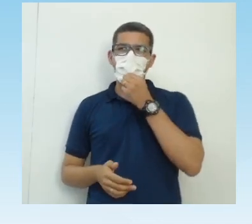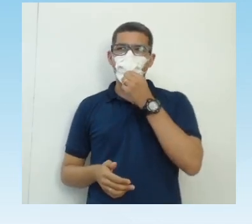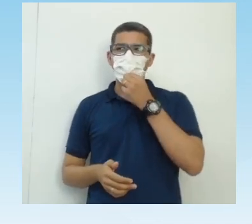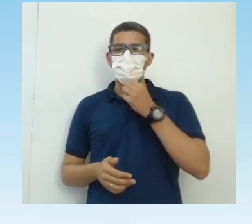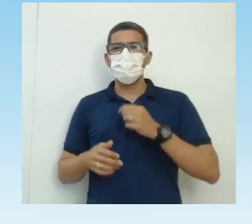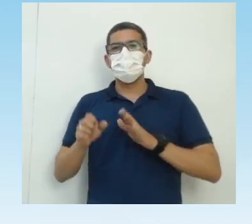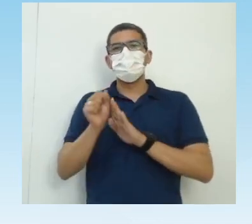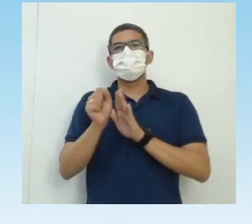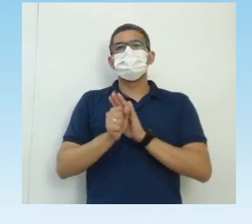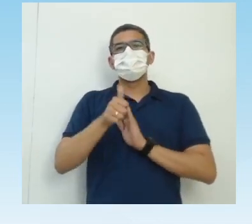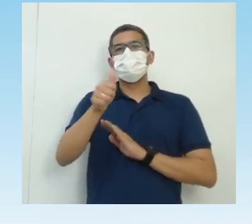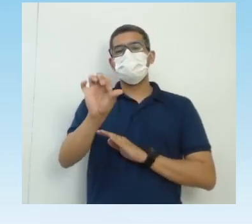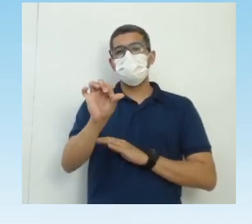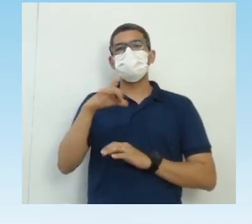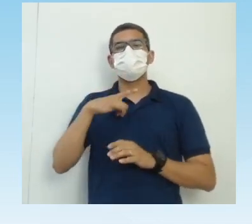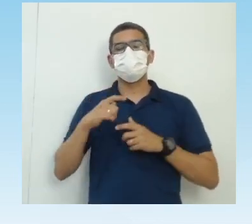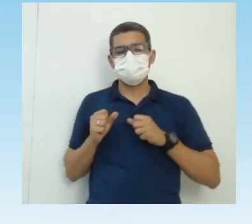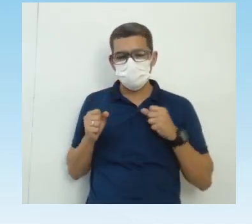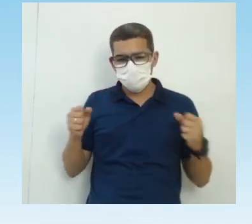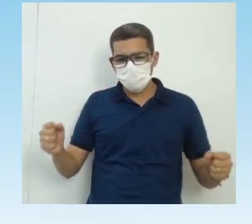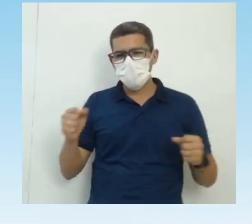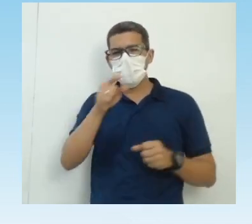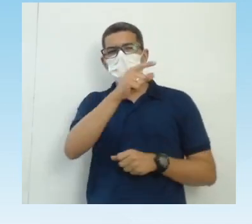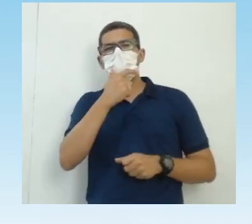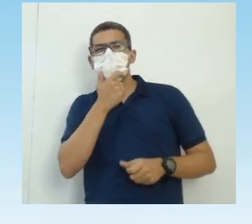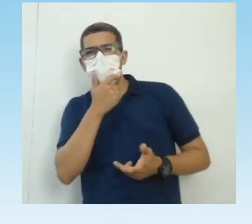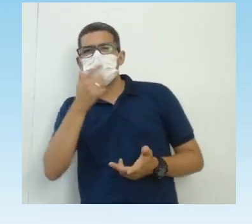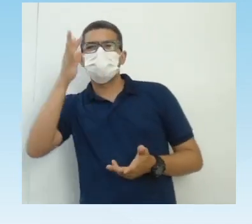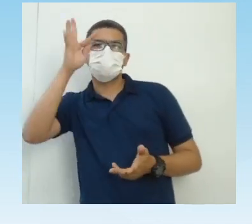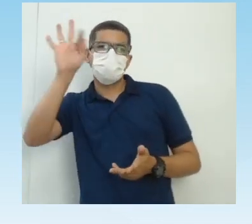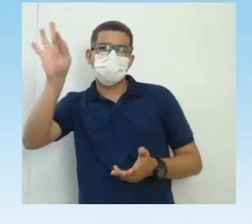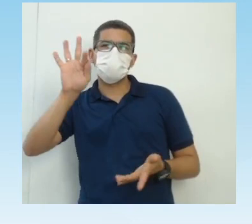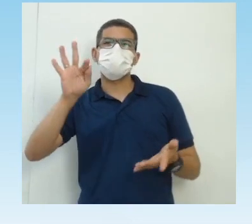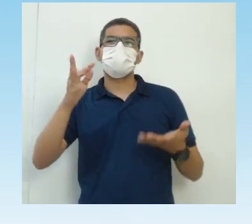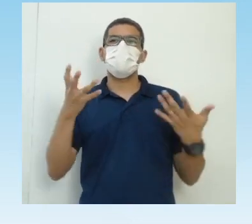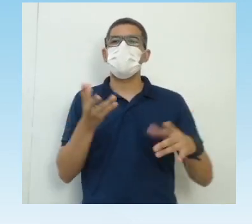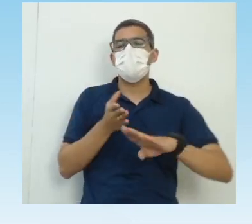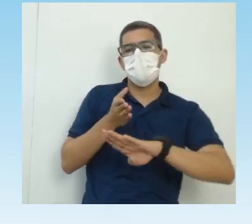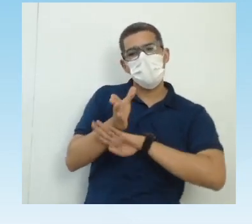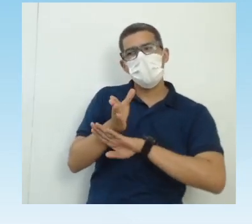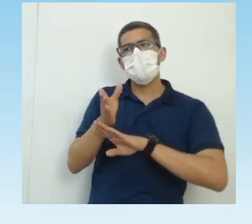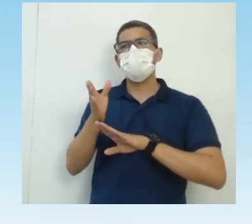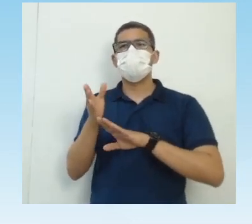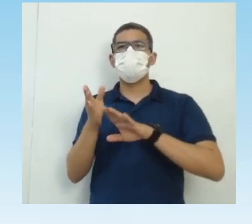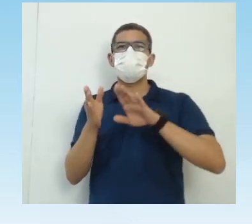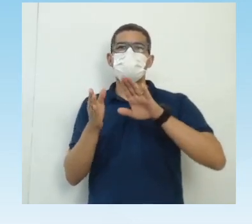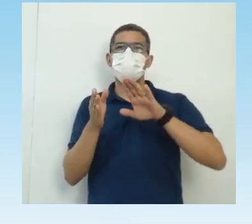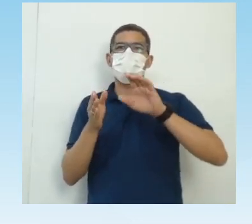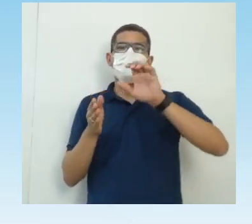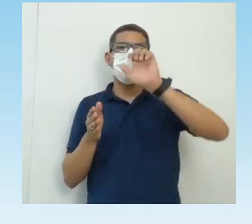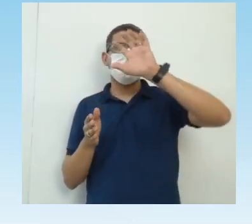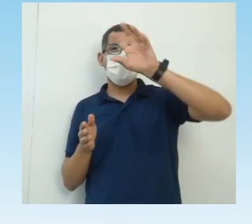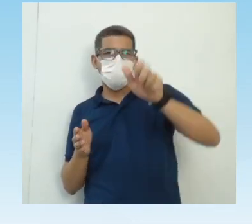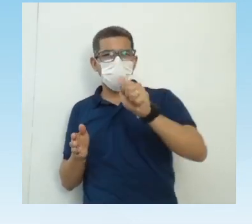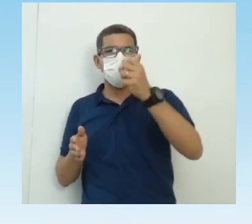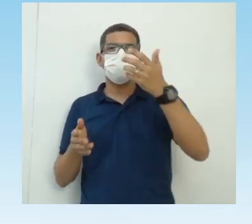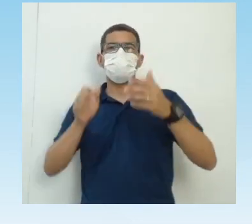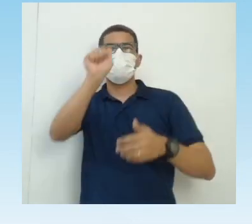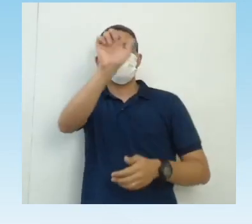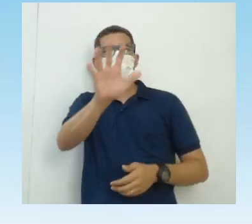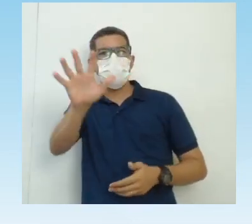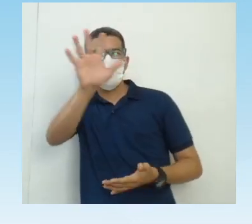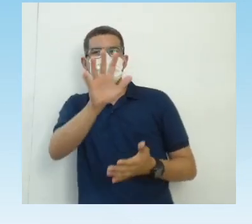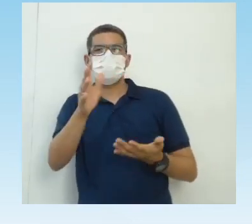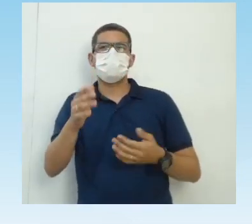uma busca por parte principalmente da Inglaterra, da França, por ocupar territórios como a África e a Ásia. Visto